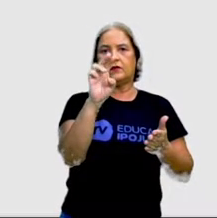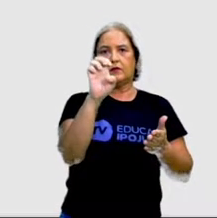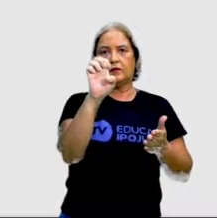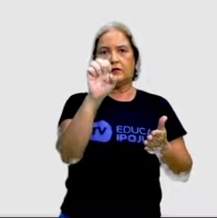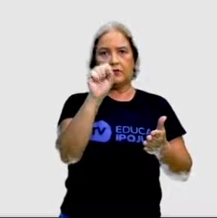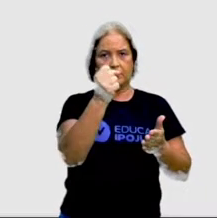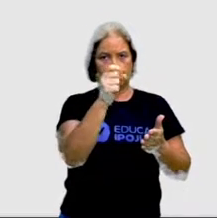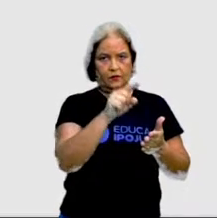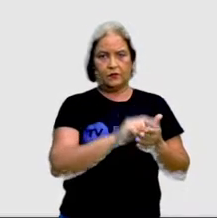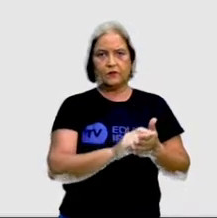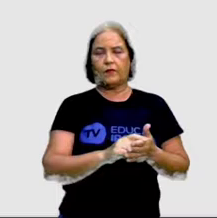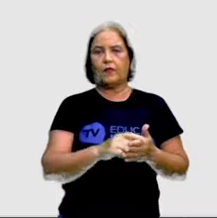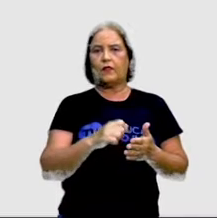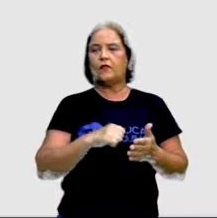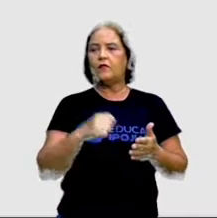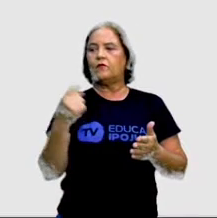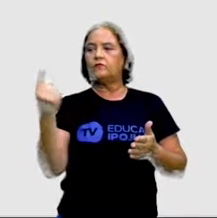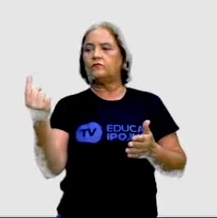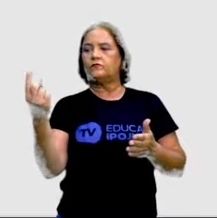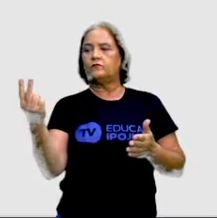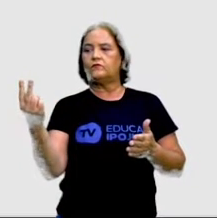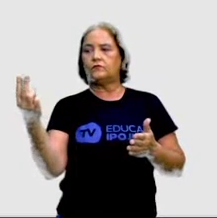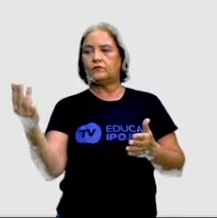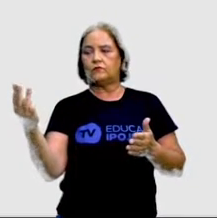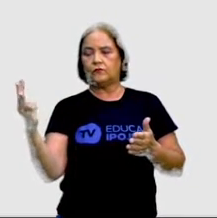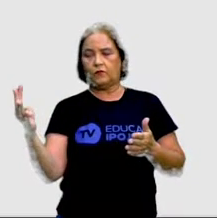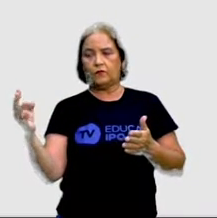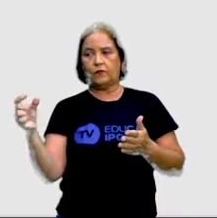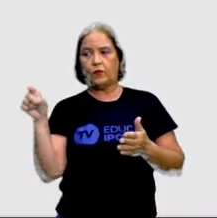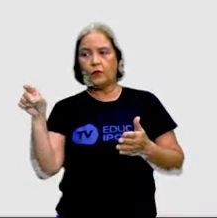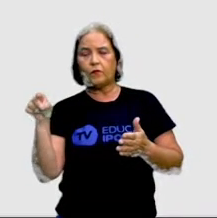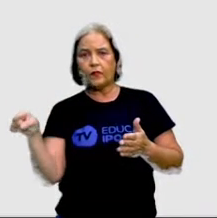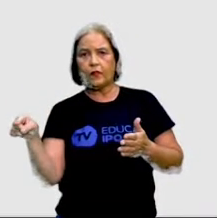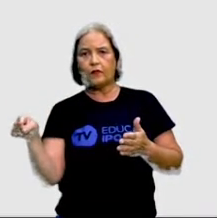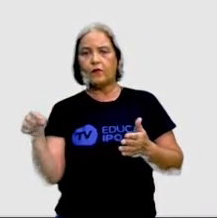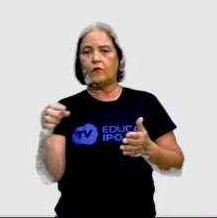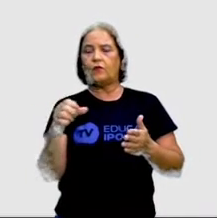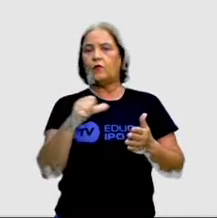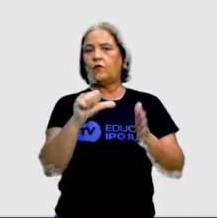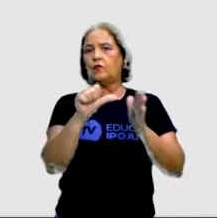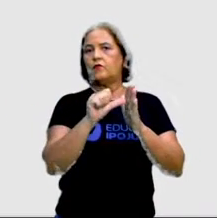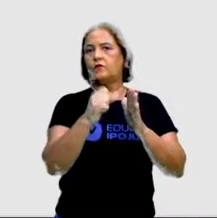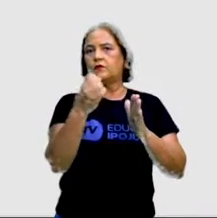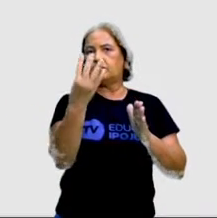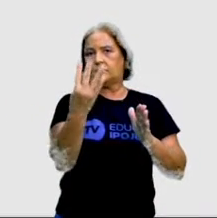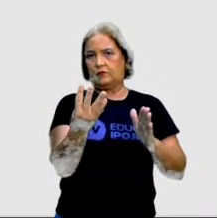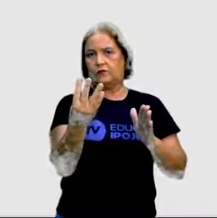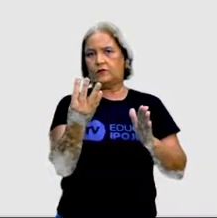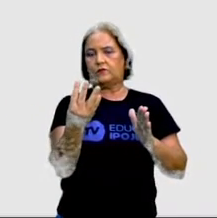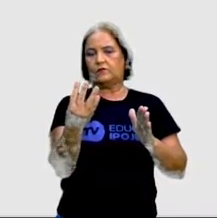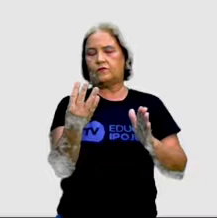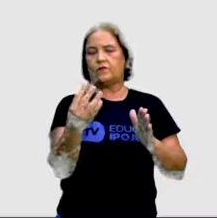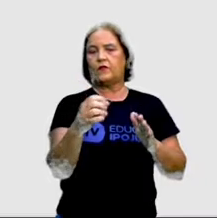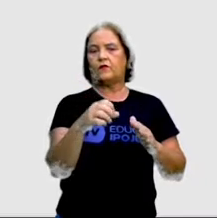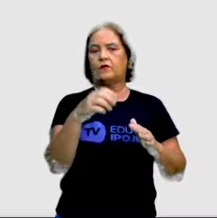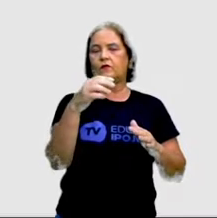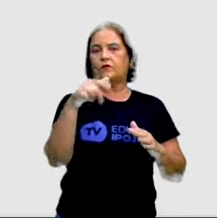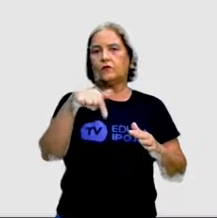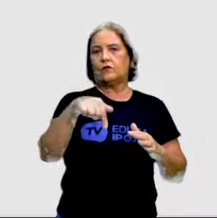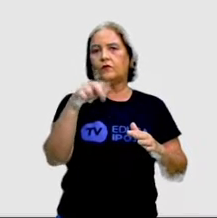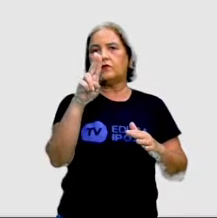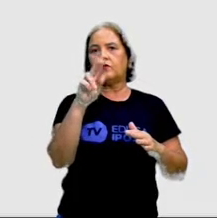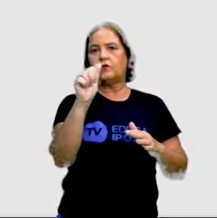temos aqui um dois três quatro representado pelo algarismo 4 e olha como se